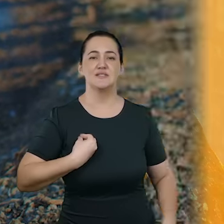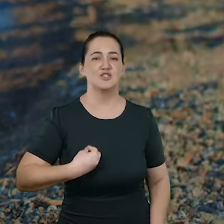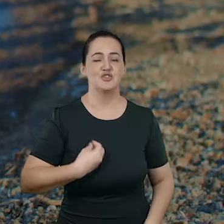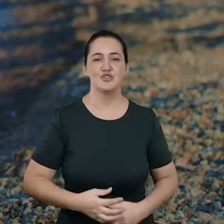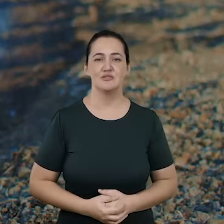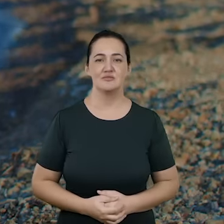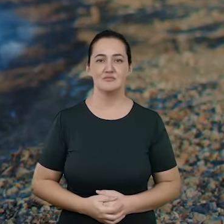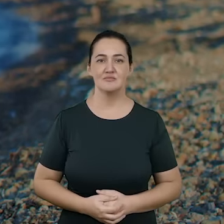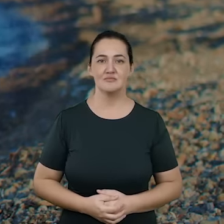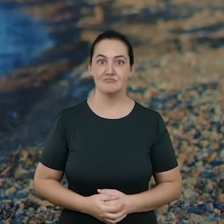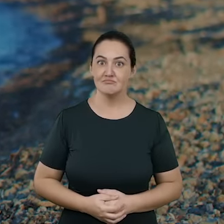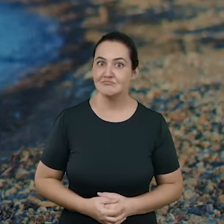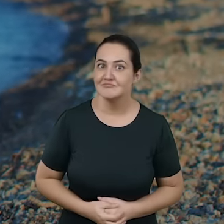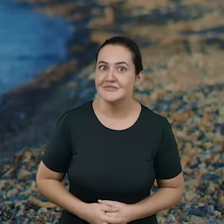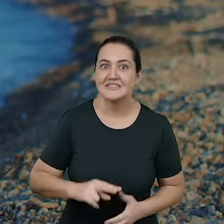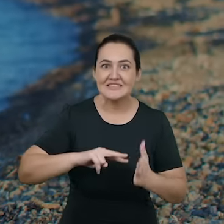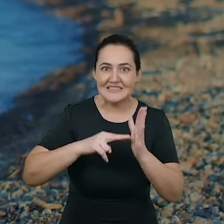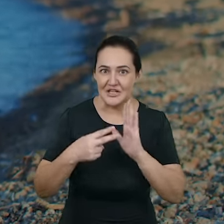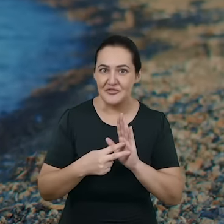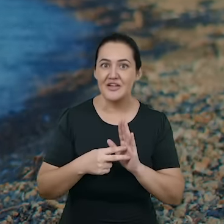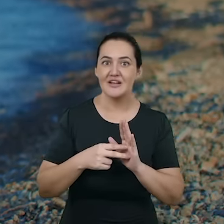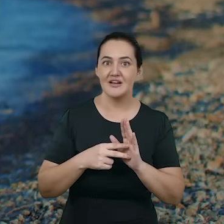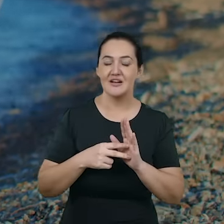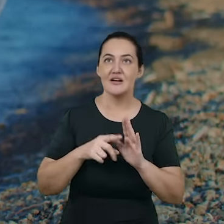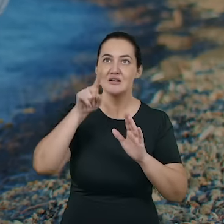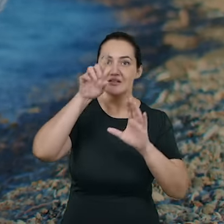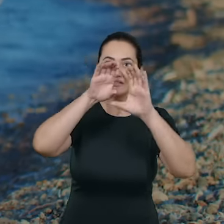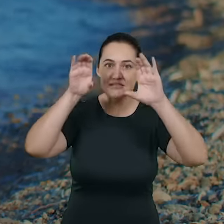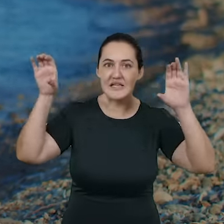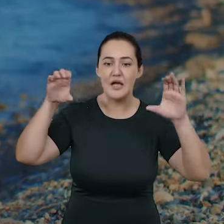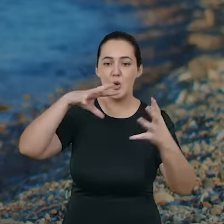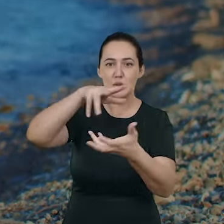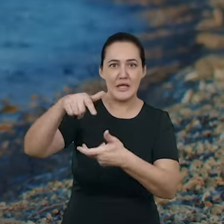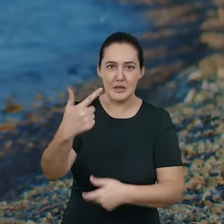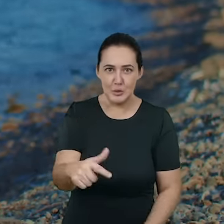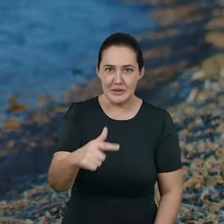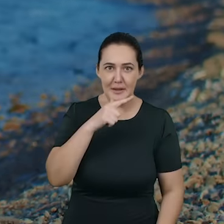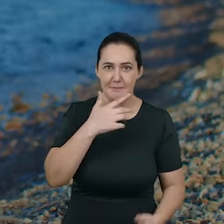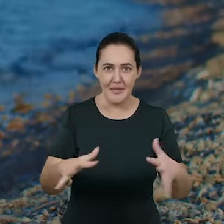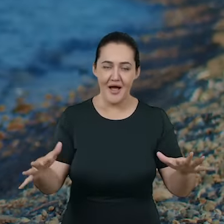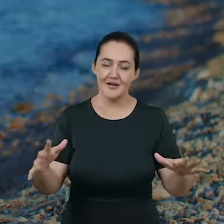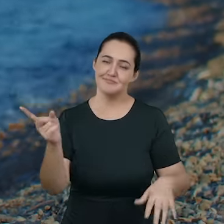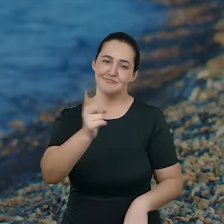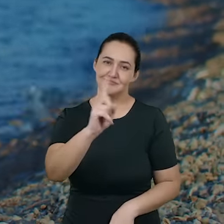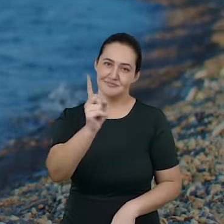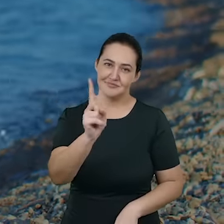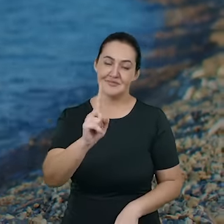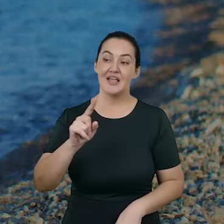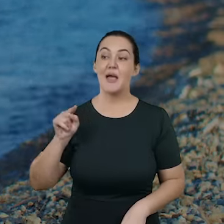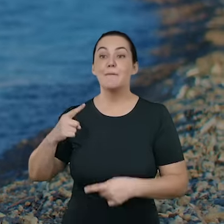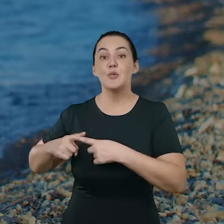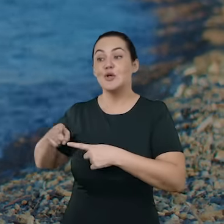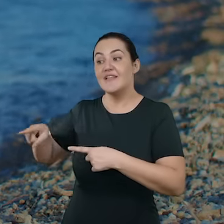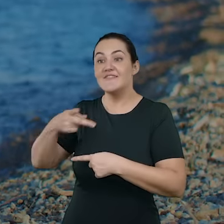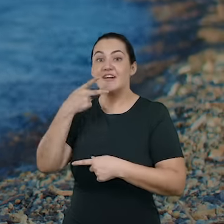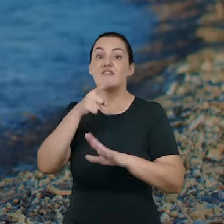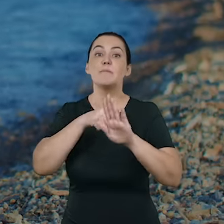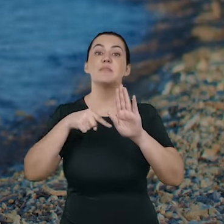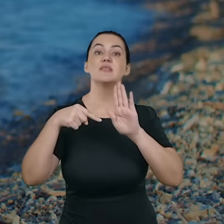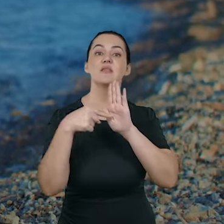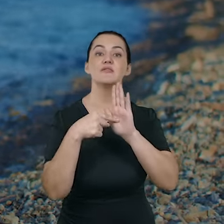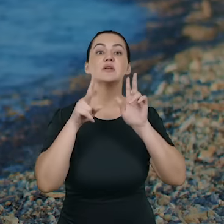tranquilo, Deus não está dizendo que não haverá praia no céu, mas mar, como separação de